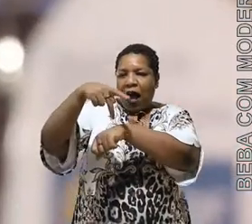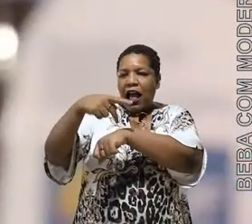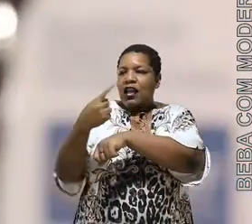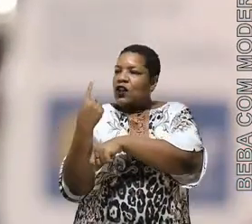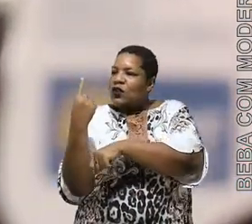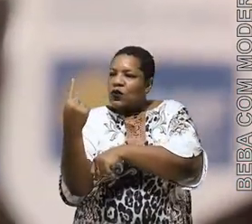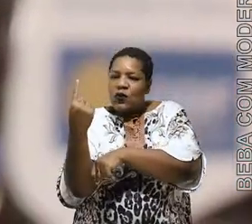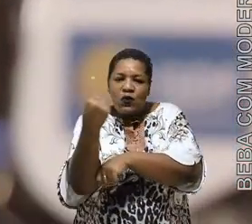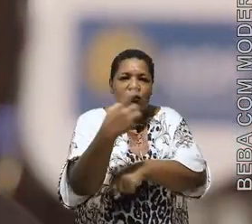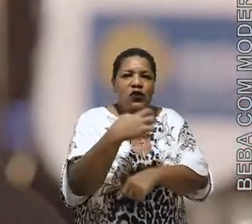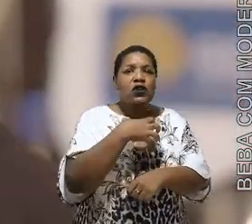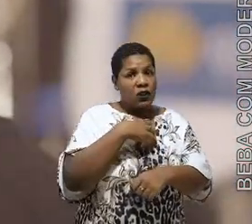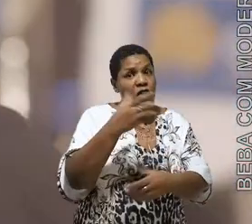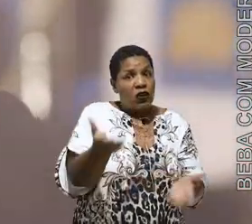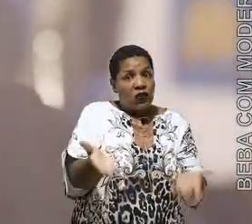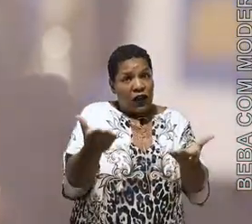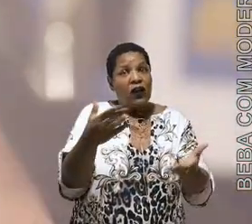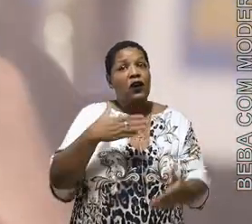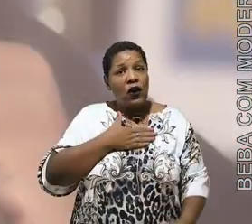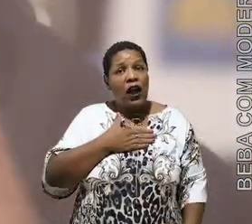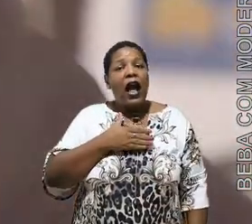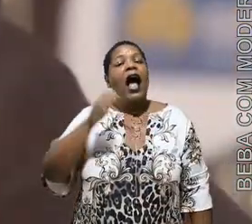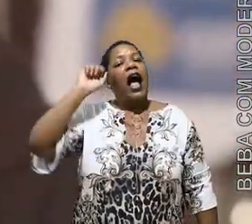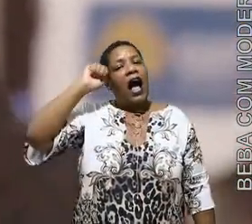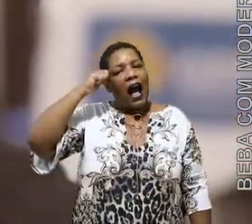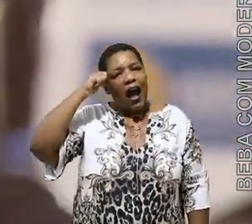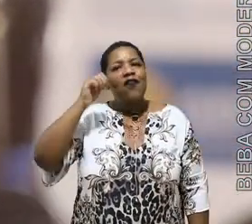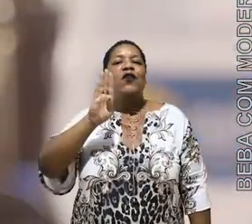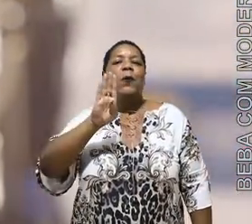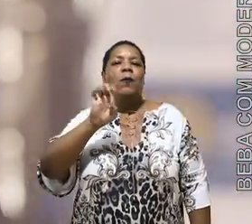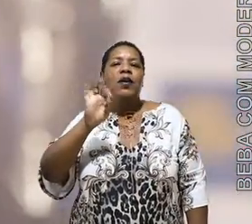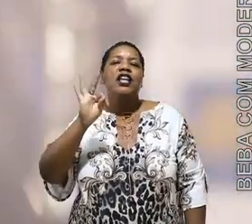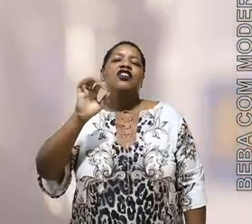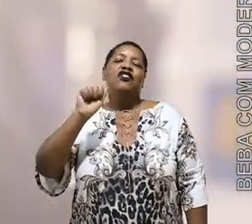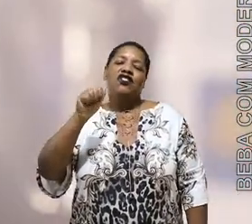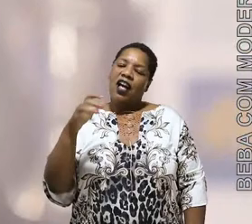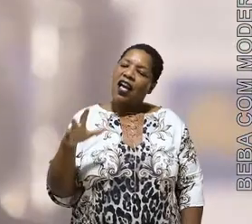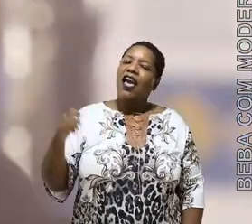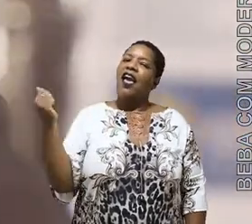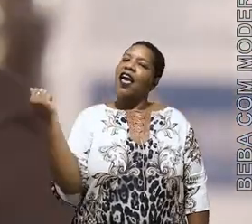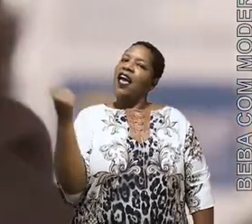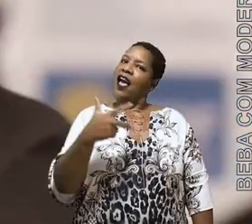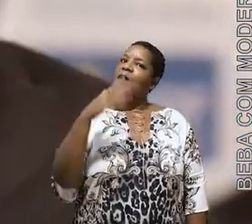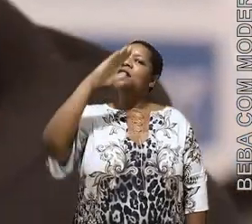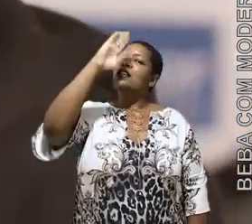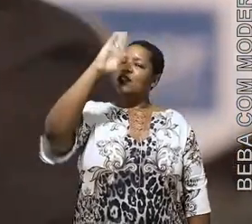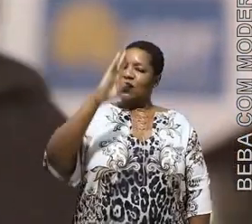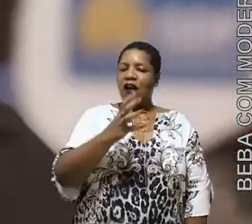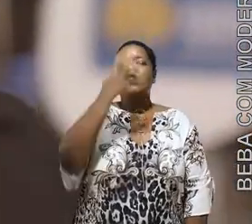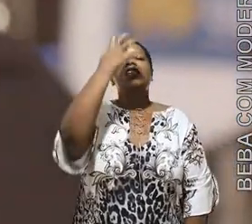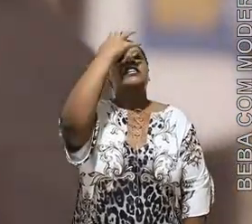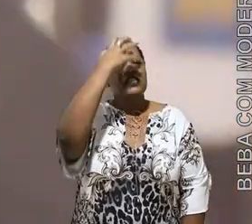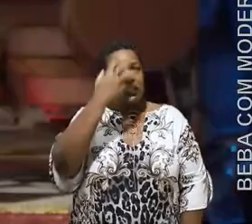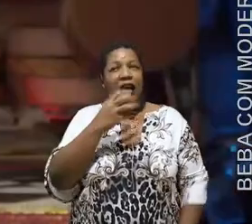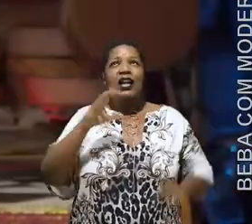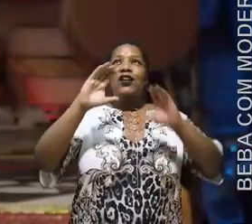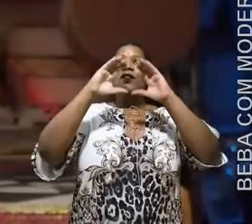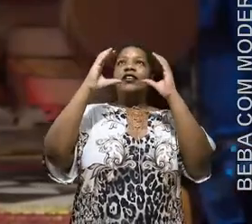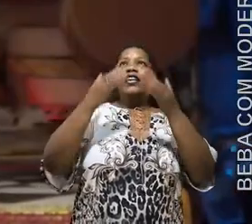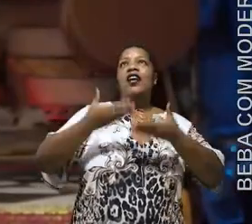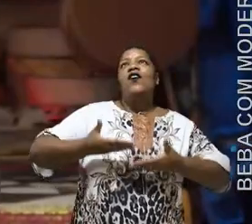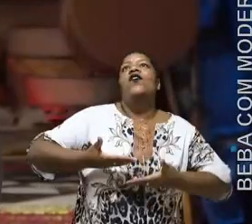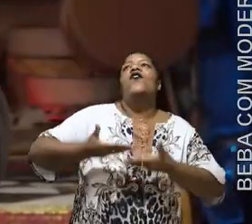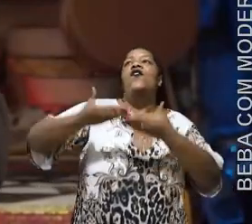inteligente cada país uma artéria por fivela Cut a prefeitura e virgem o rap nacional é coisa